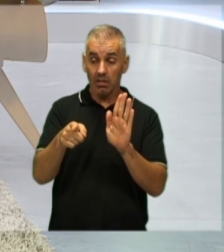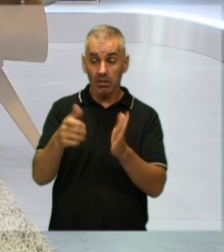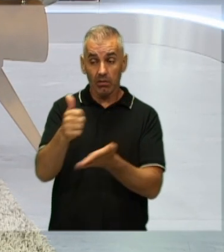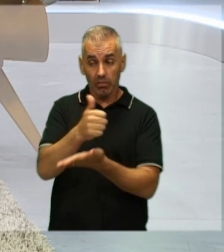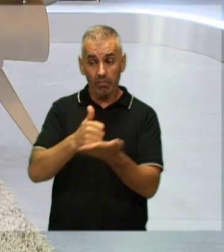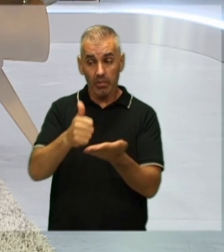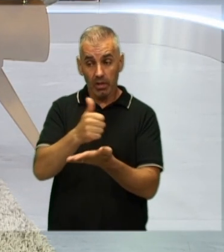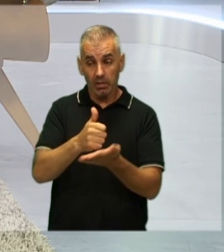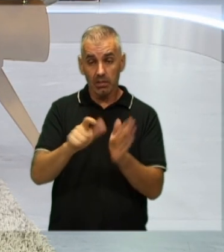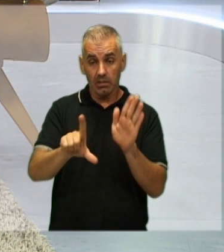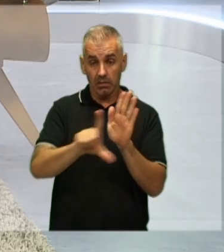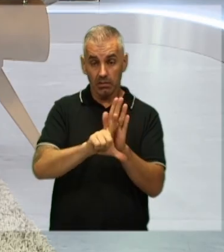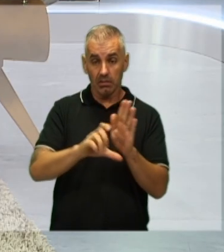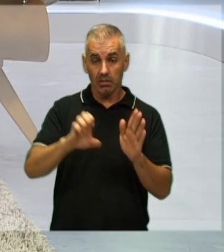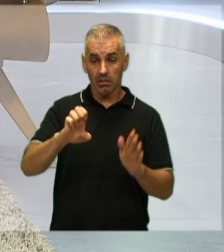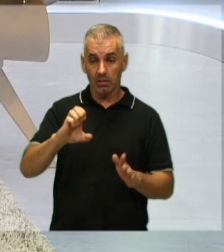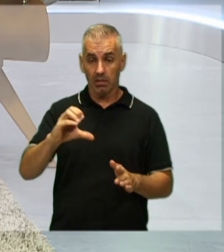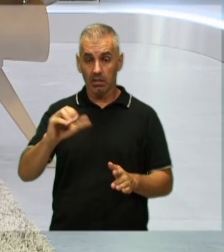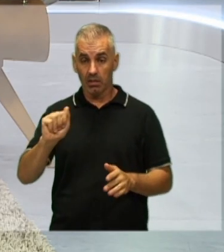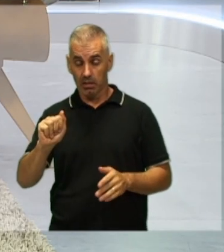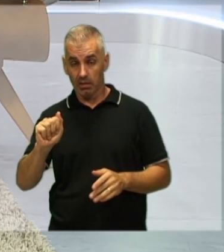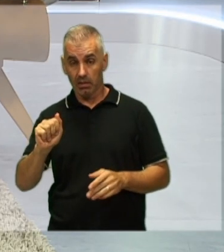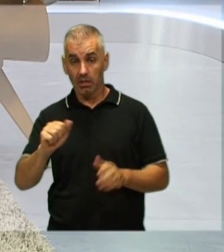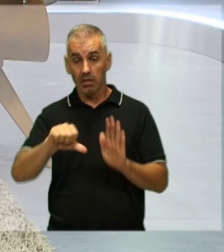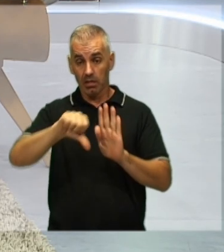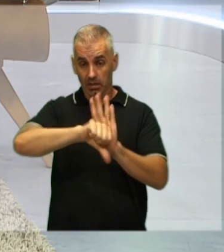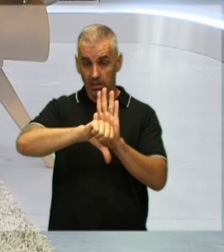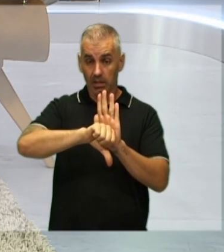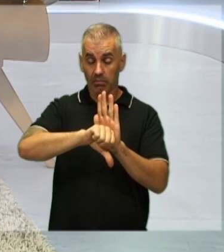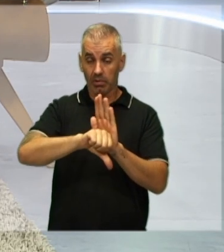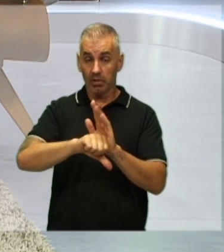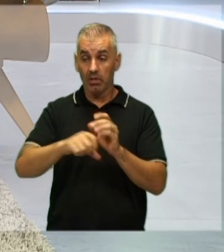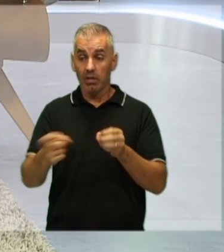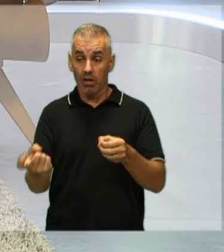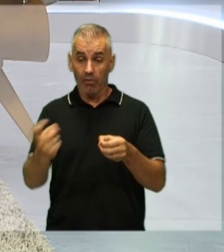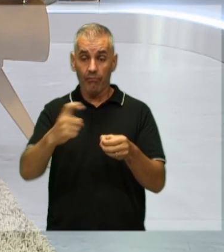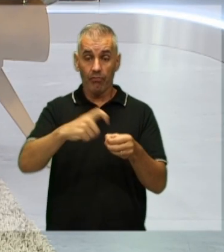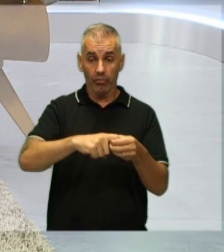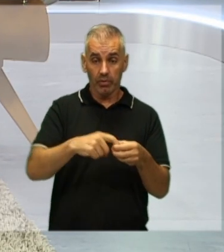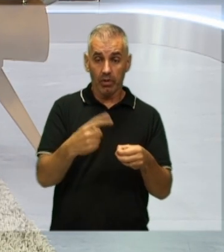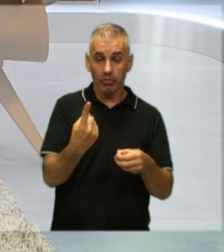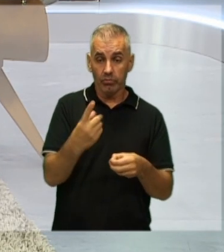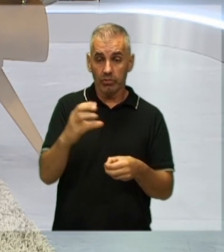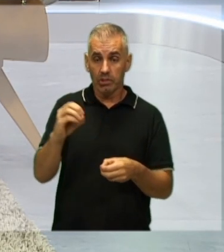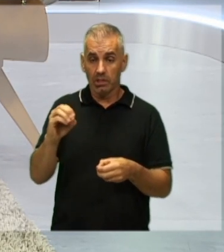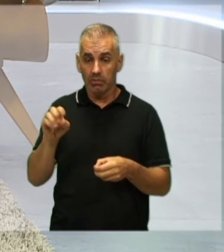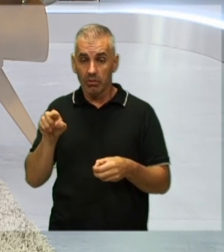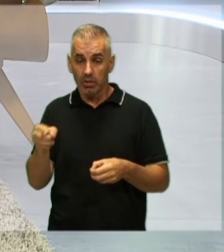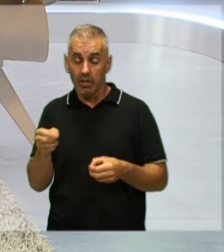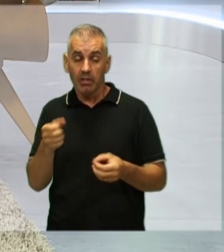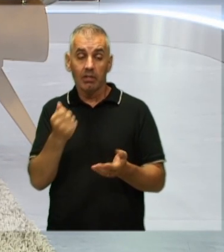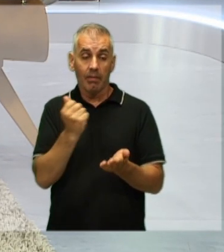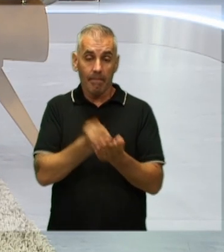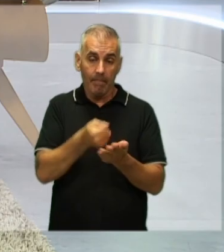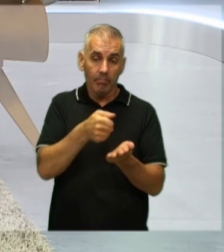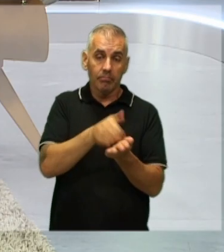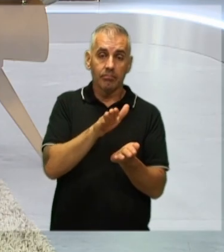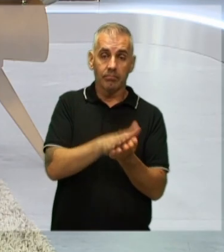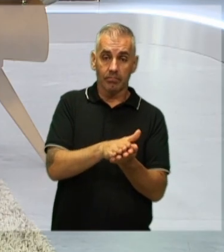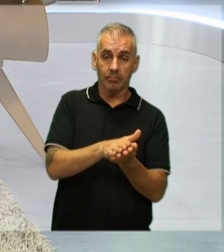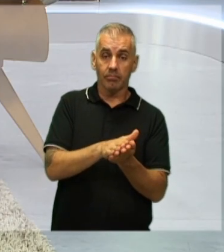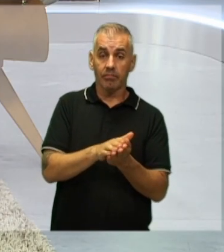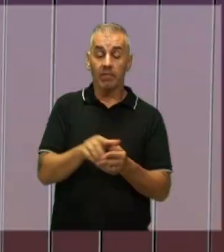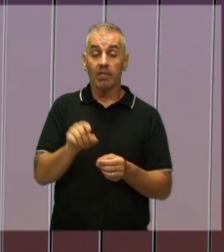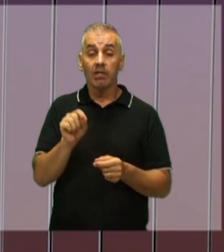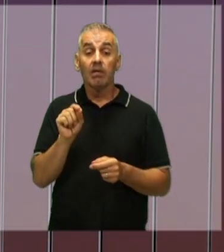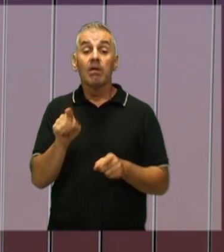no ECA, aquilo é crime, a pessoa vai ter que devolver os R$100.000 e ainda pagar as multas. Vereador, Desculpa um pouquinho, ainda